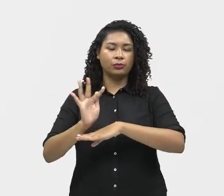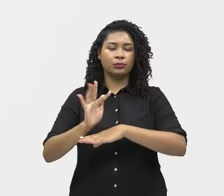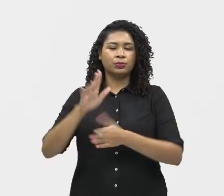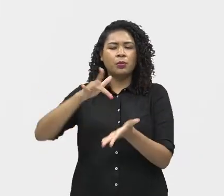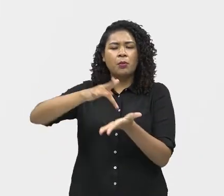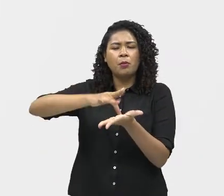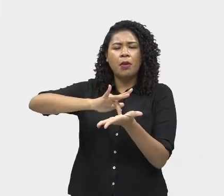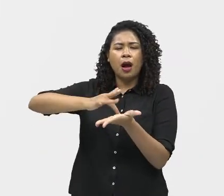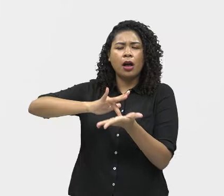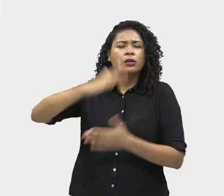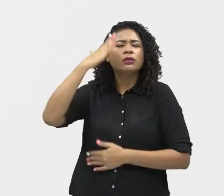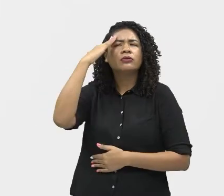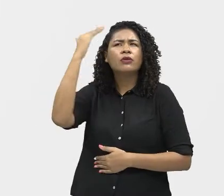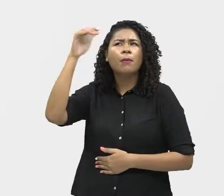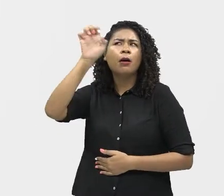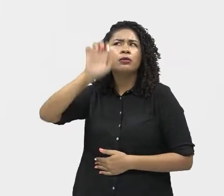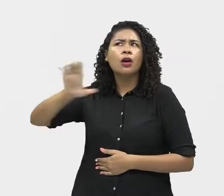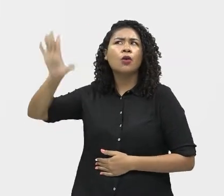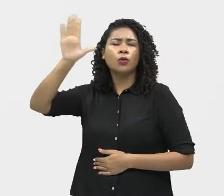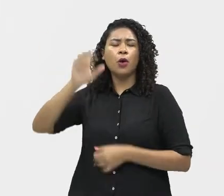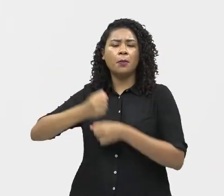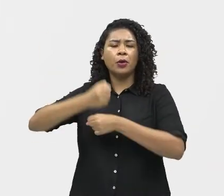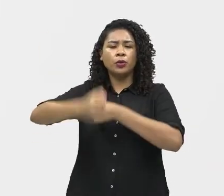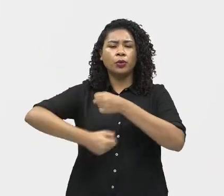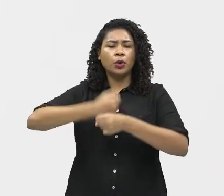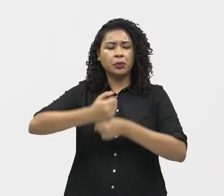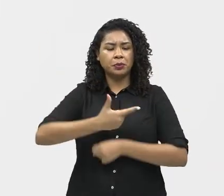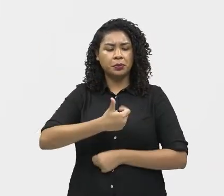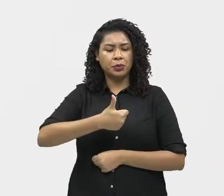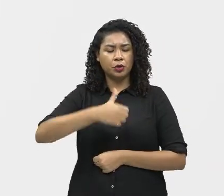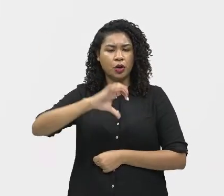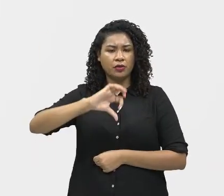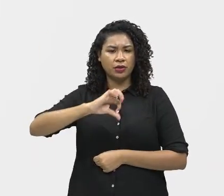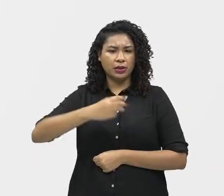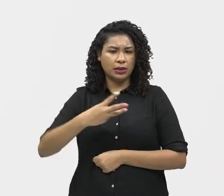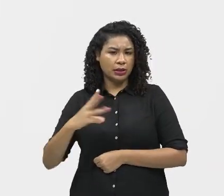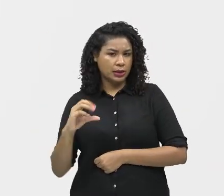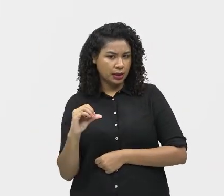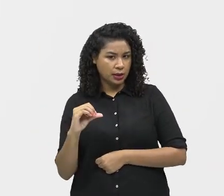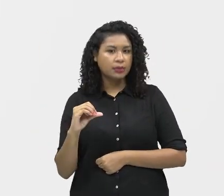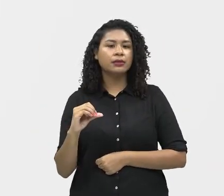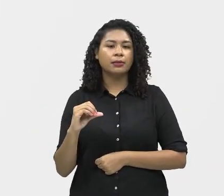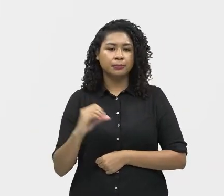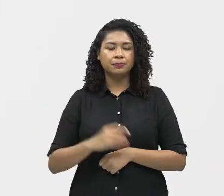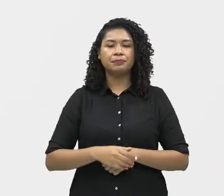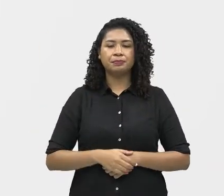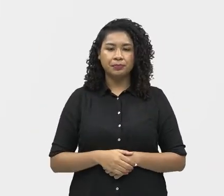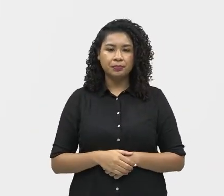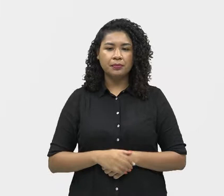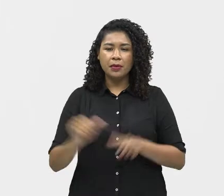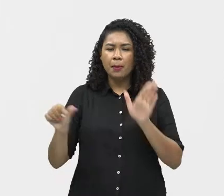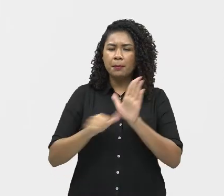bailarinos europeus por volta dos anos de 1930 e as primeiras